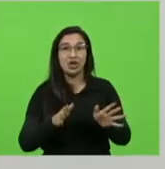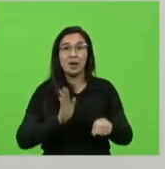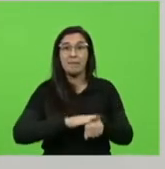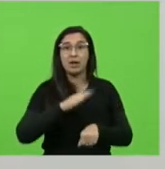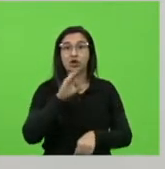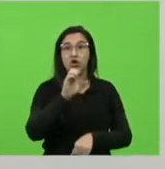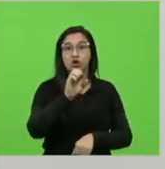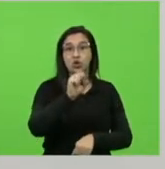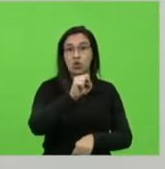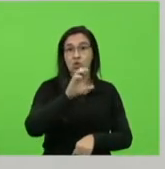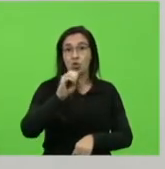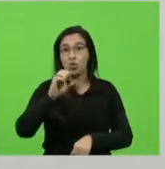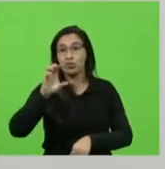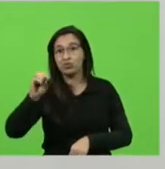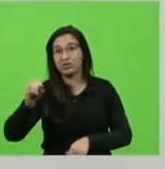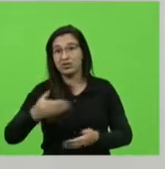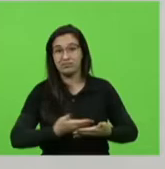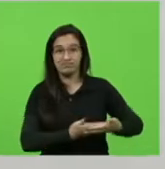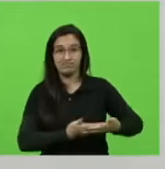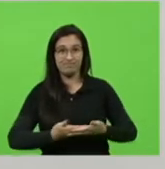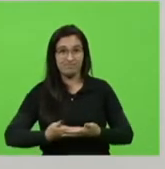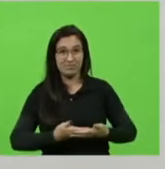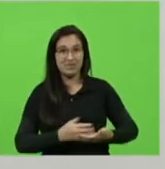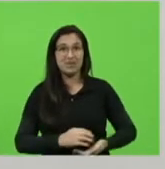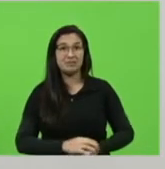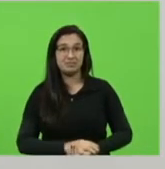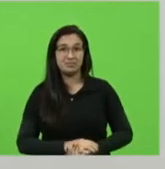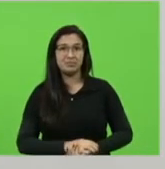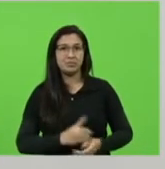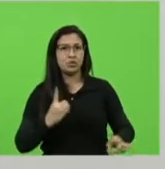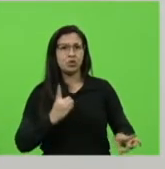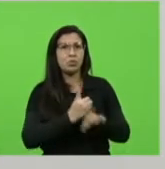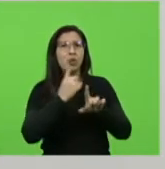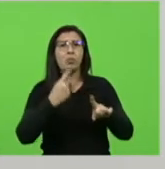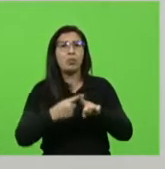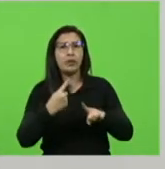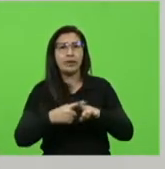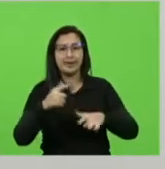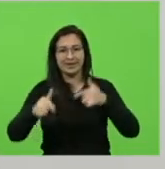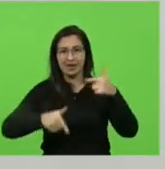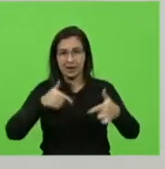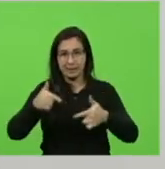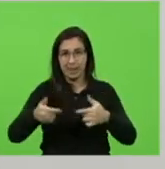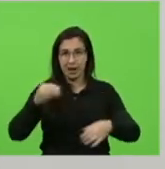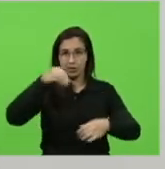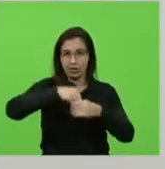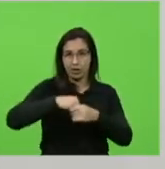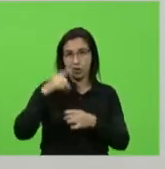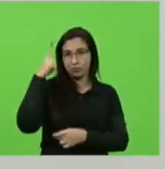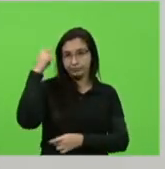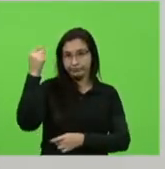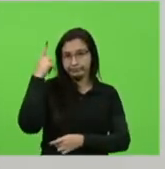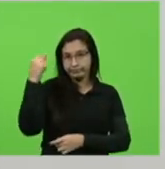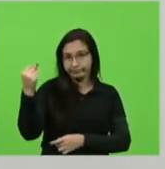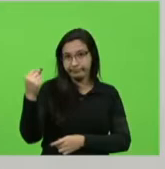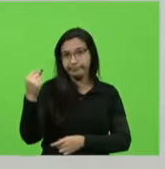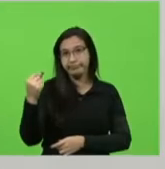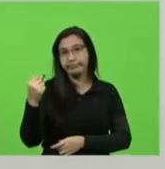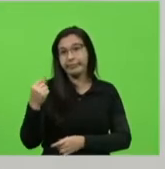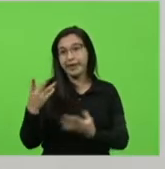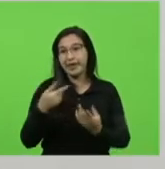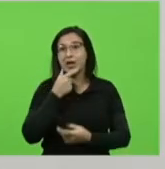bebês. Essa descoberta foi feita porque, no trabalho acadêmico e científico do Alfred Kinsey, ele falava